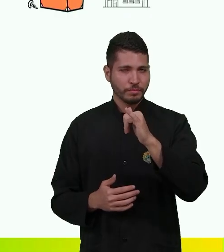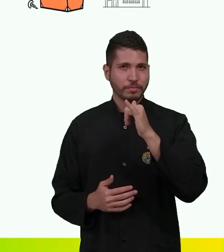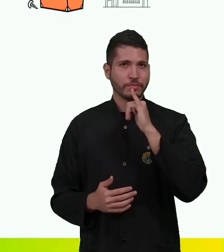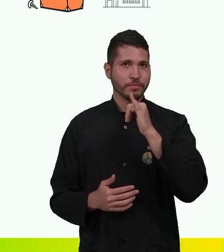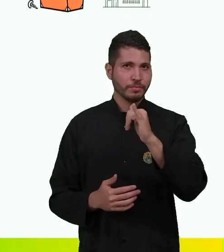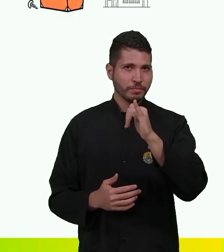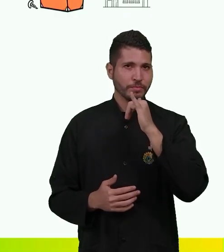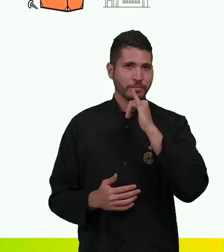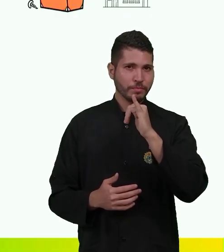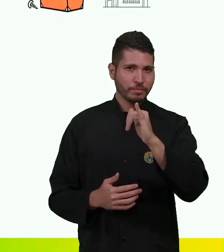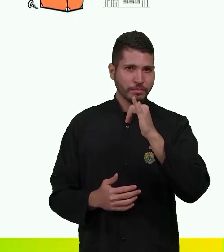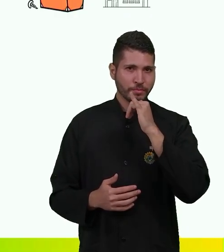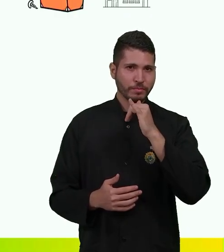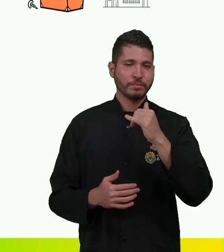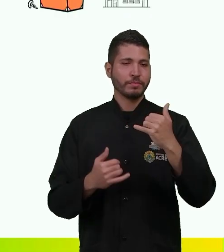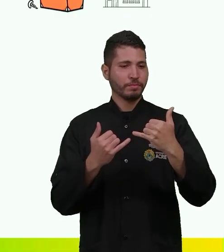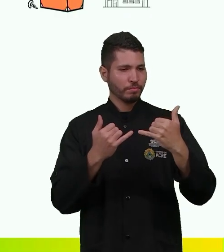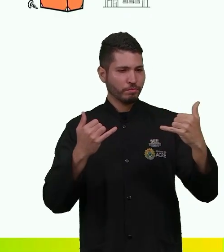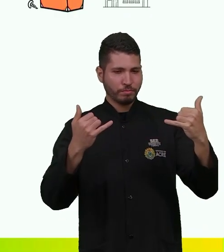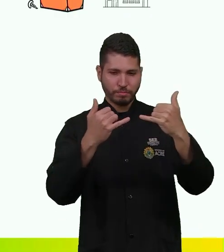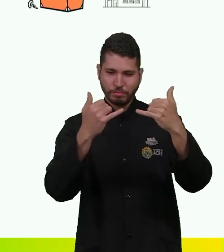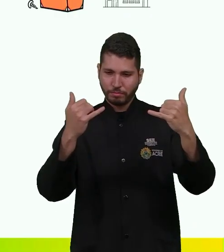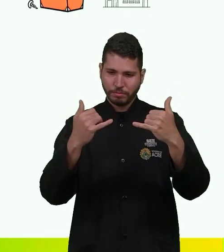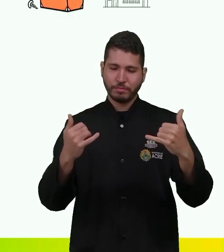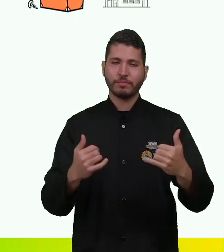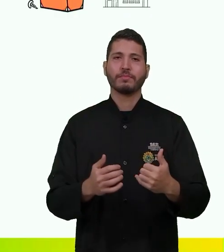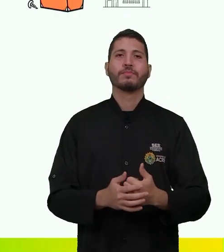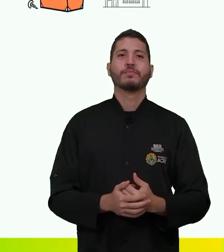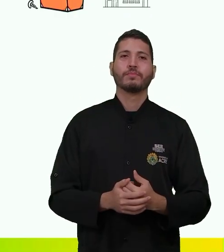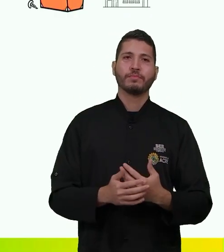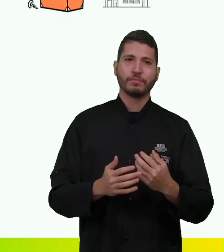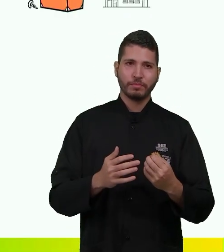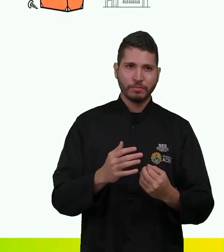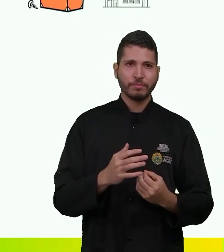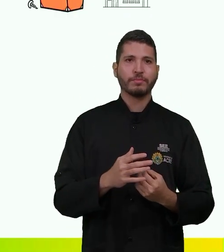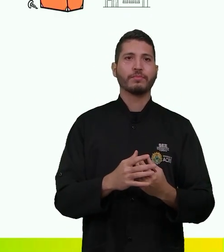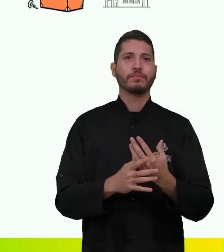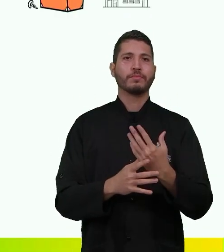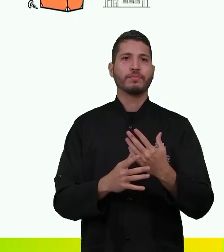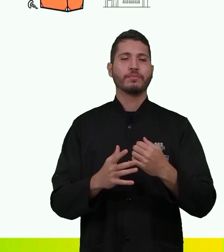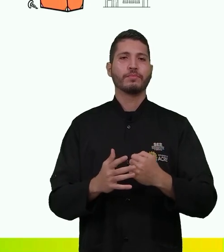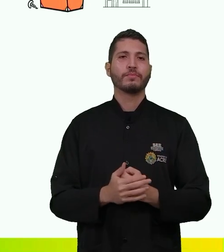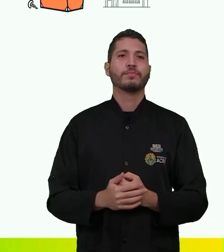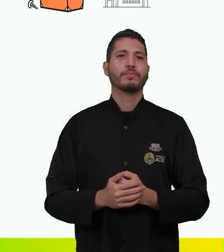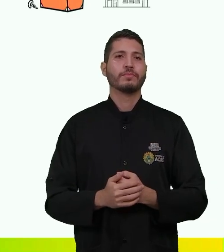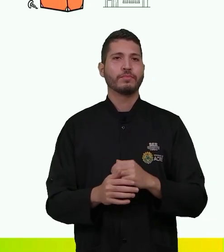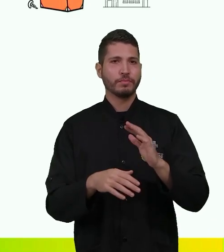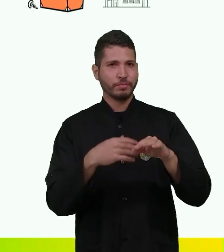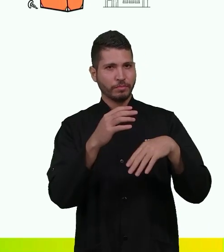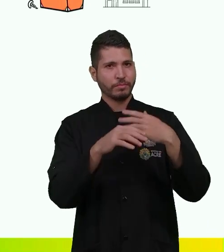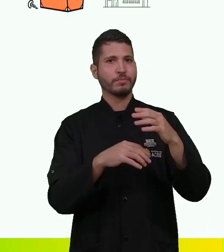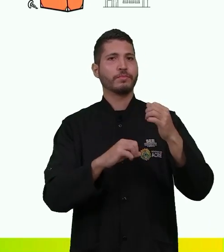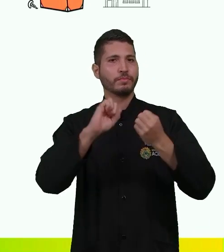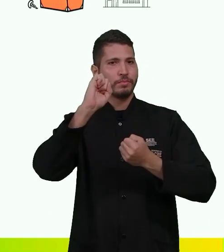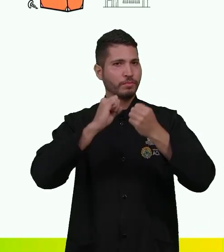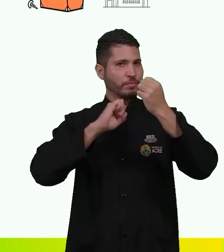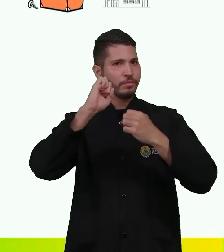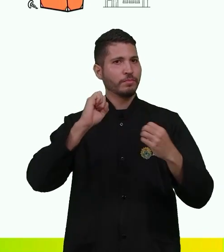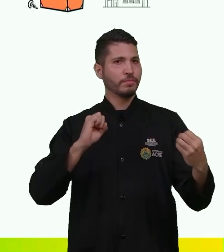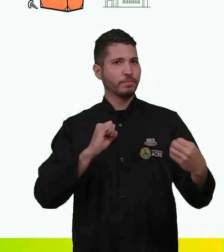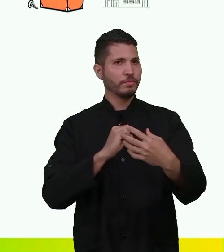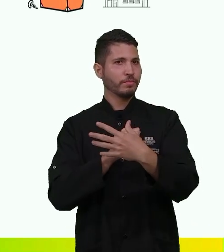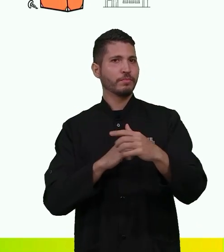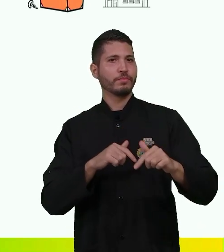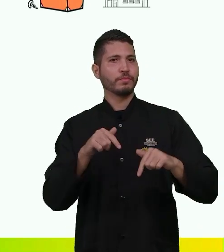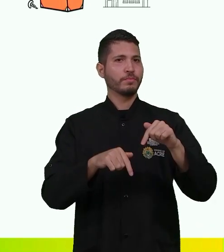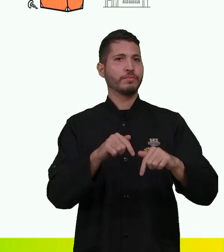elétrica possibilitou a mecanização de fábricas, o desenvolvimento de novas indústrias, como a indústria química, a